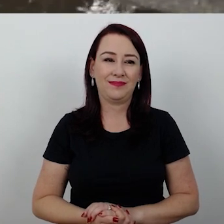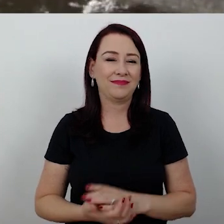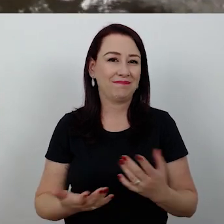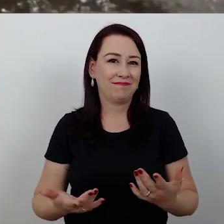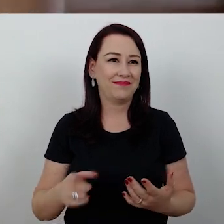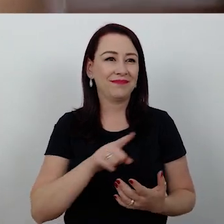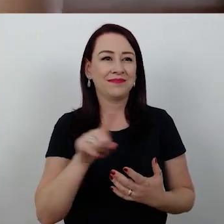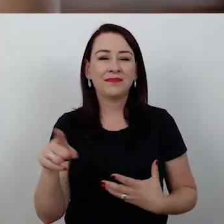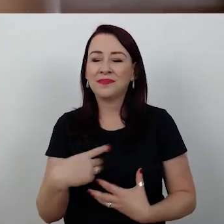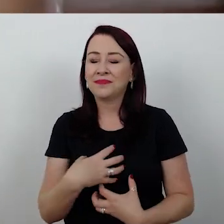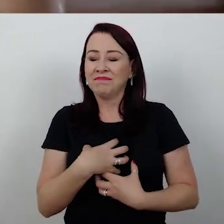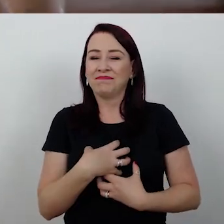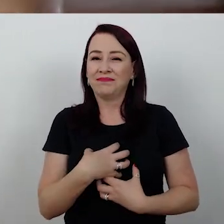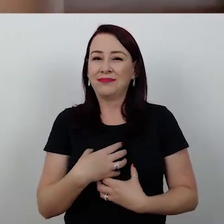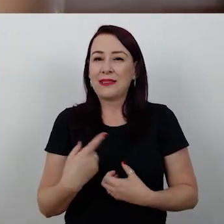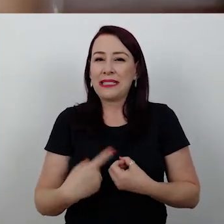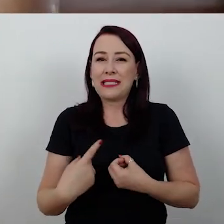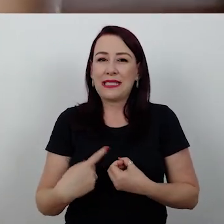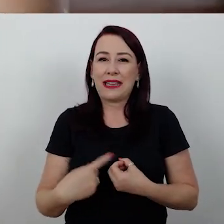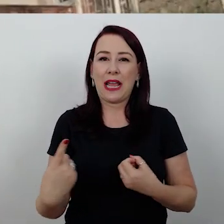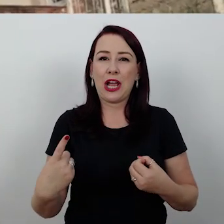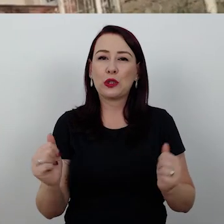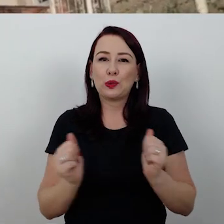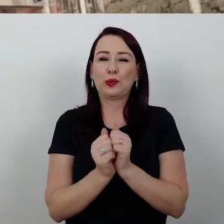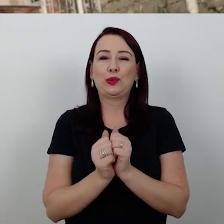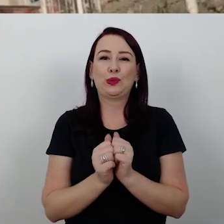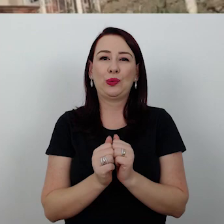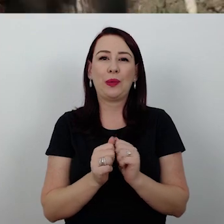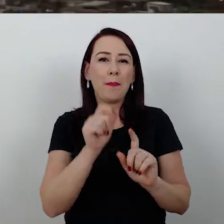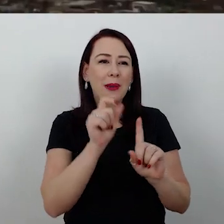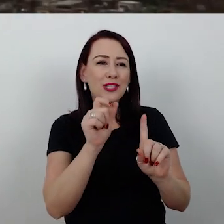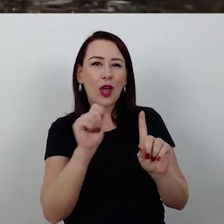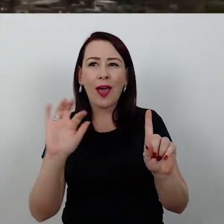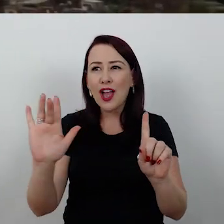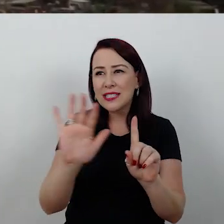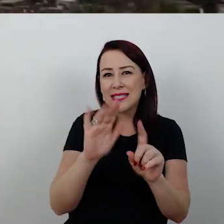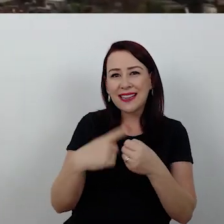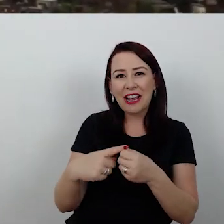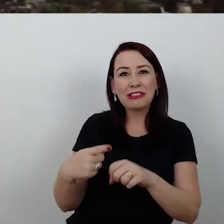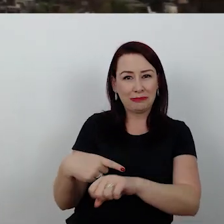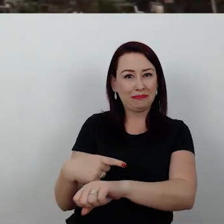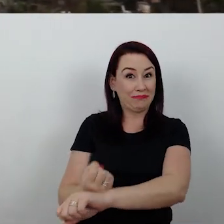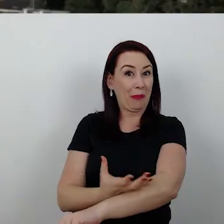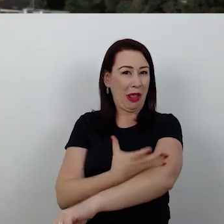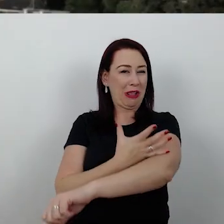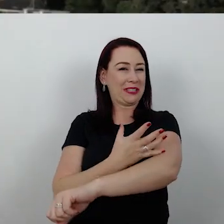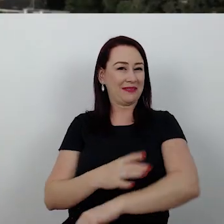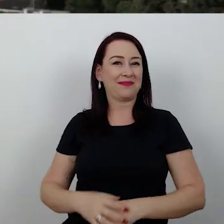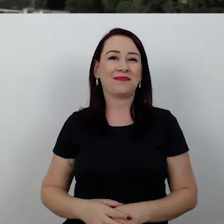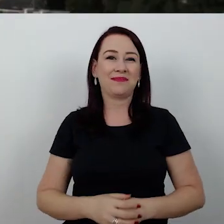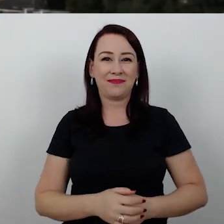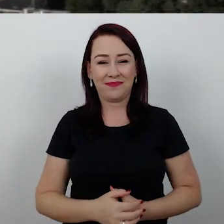Quando você sente a cidade junto com o personagem, são momentos assim de arrepiar.